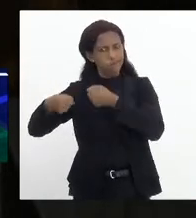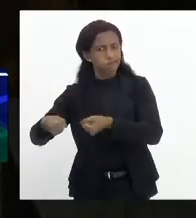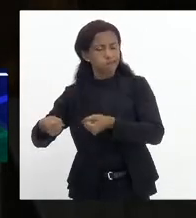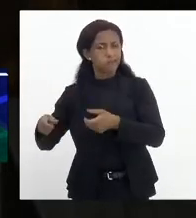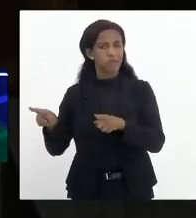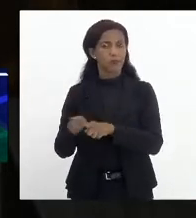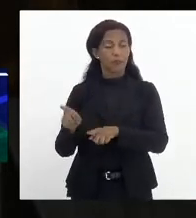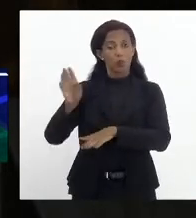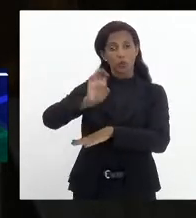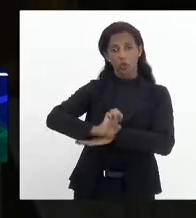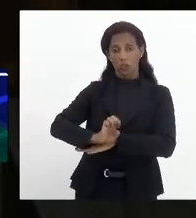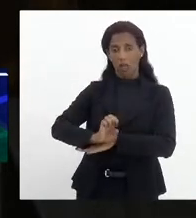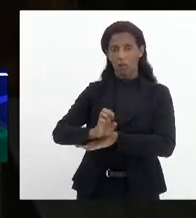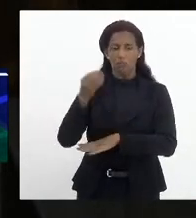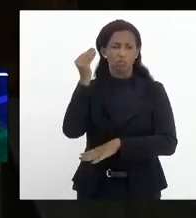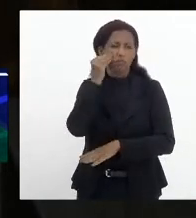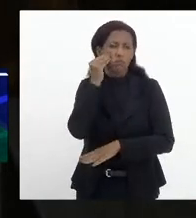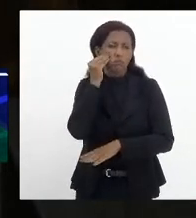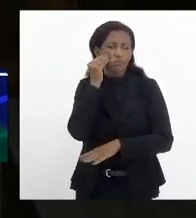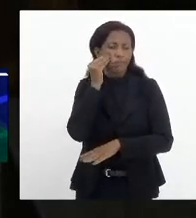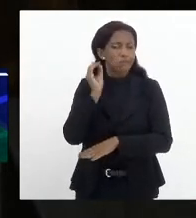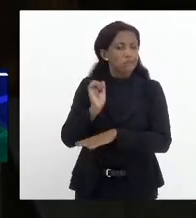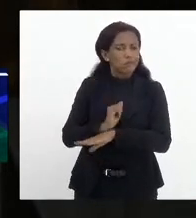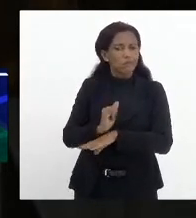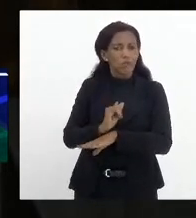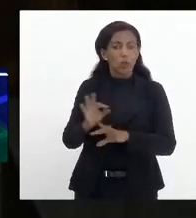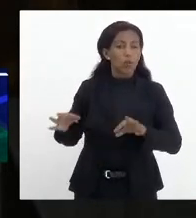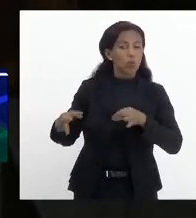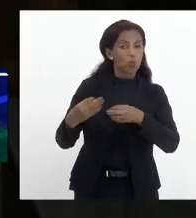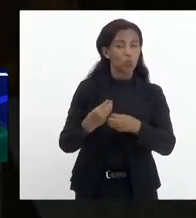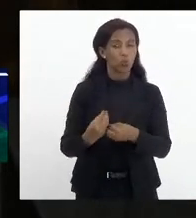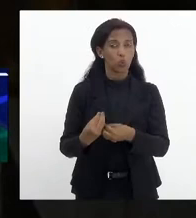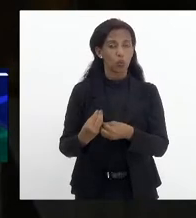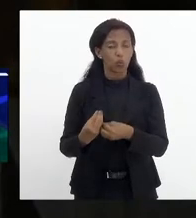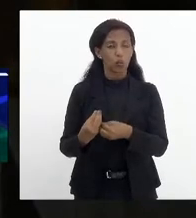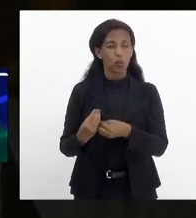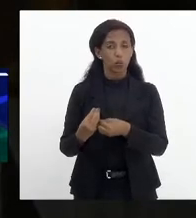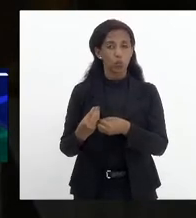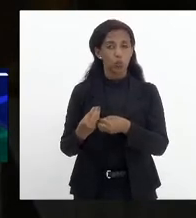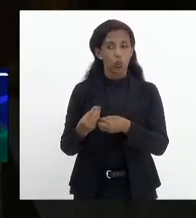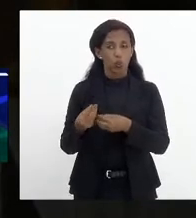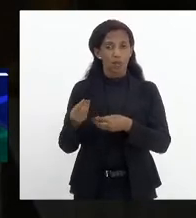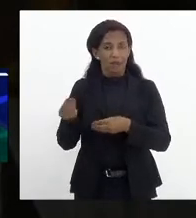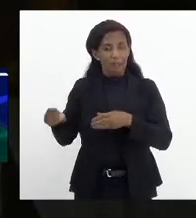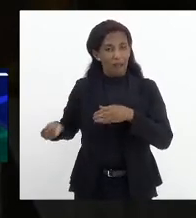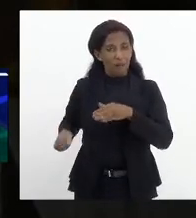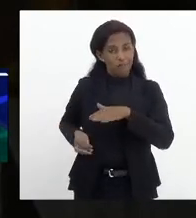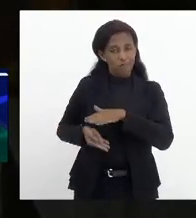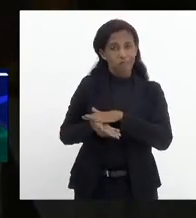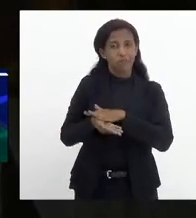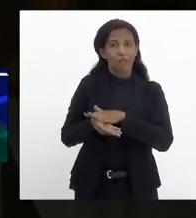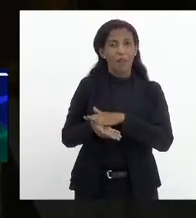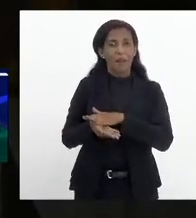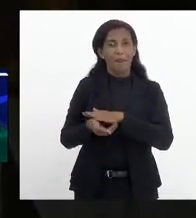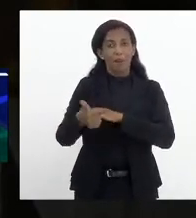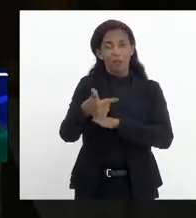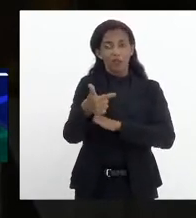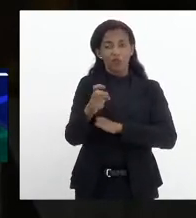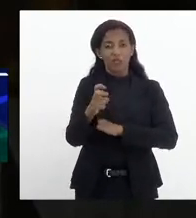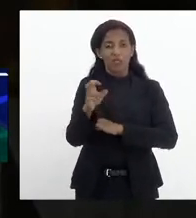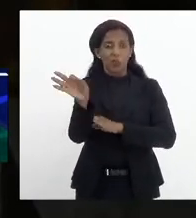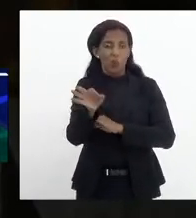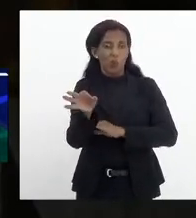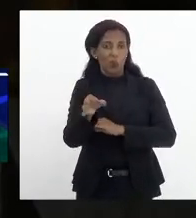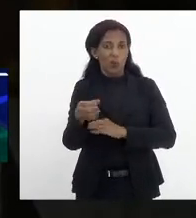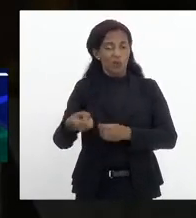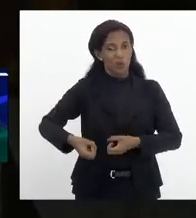o Estado tentar que tudo que aquilo que está assambarcado pelos 25%